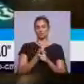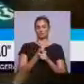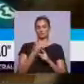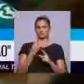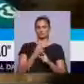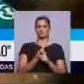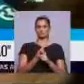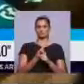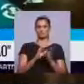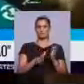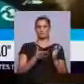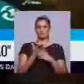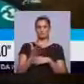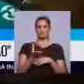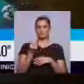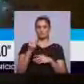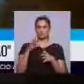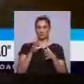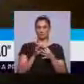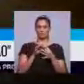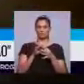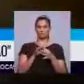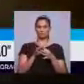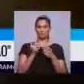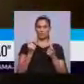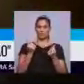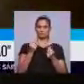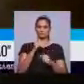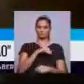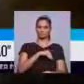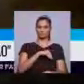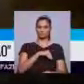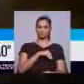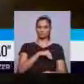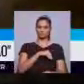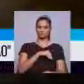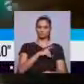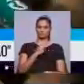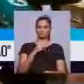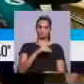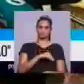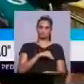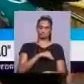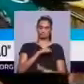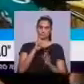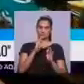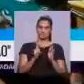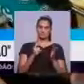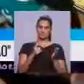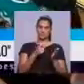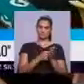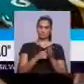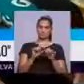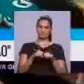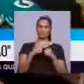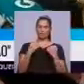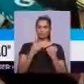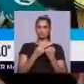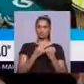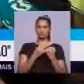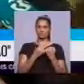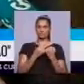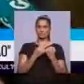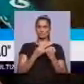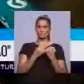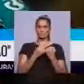que desce mais em termos salariais ou rendimentos ou de baixa de impostos ou termos sociais